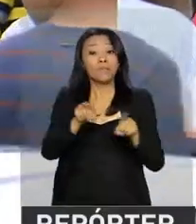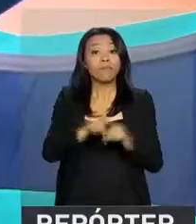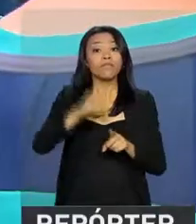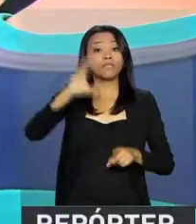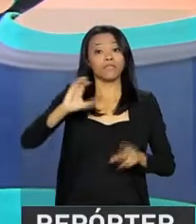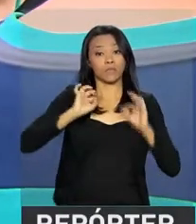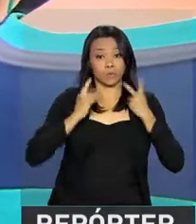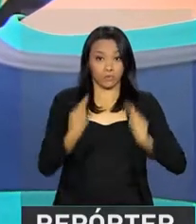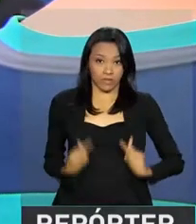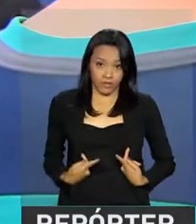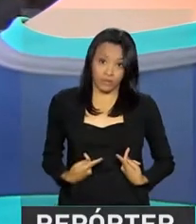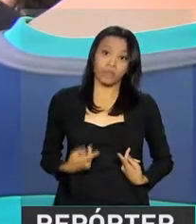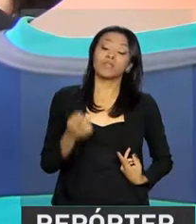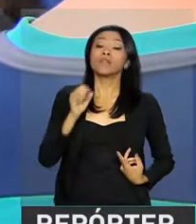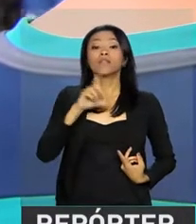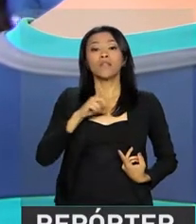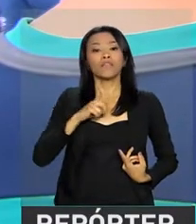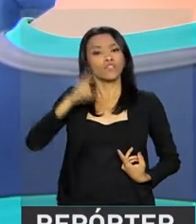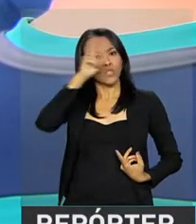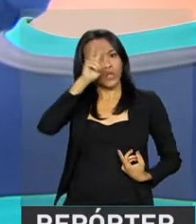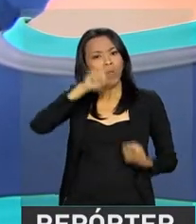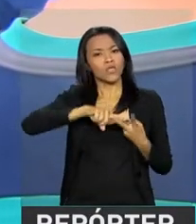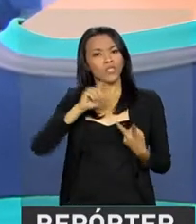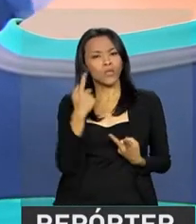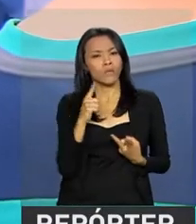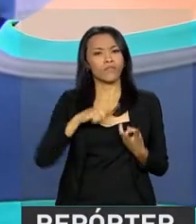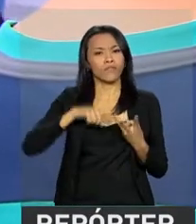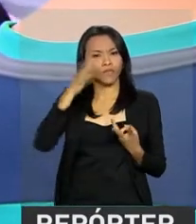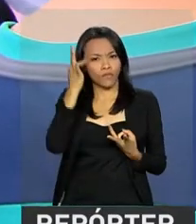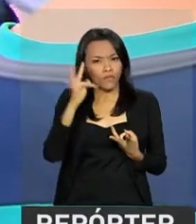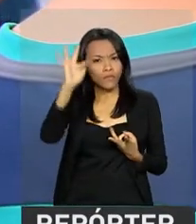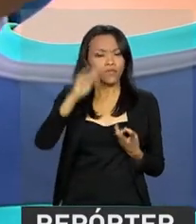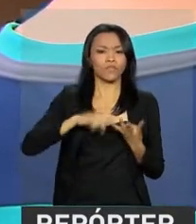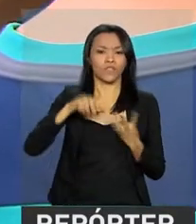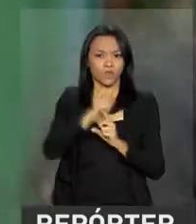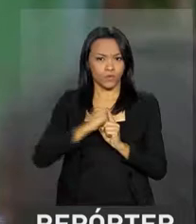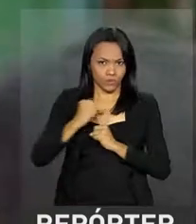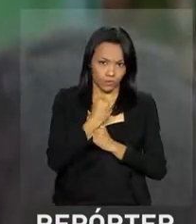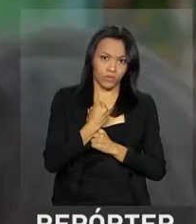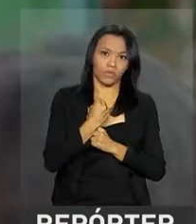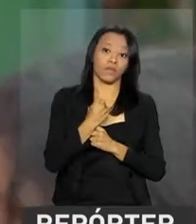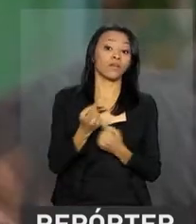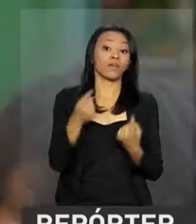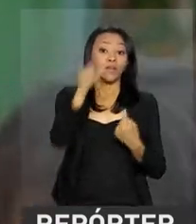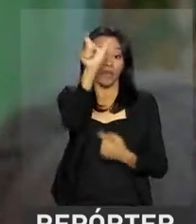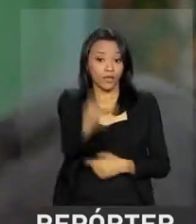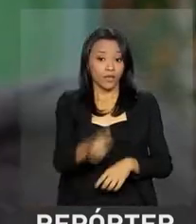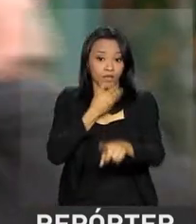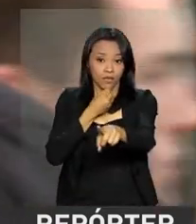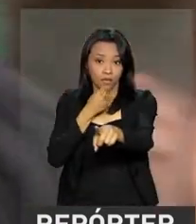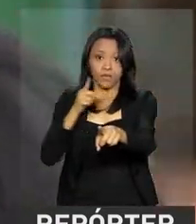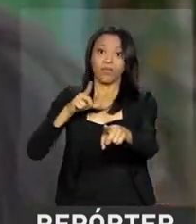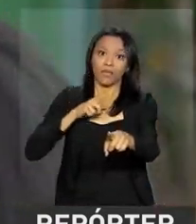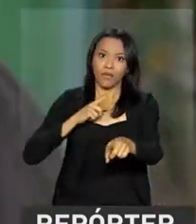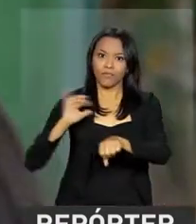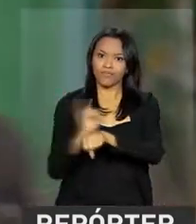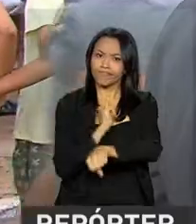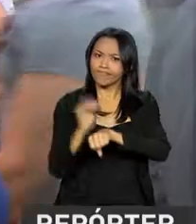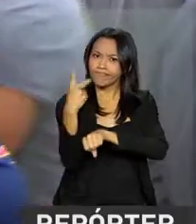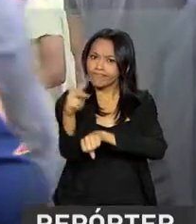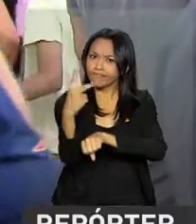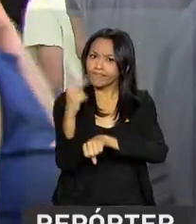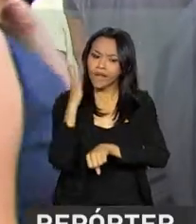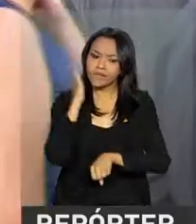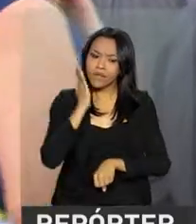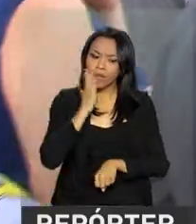humanas, que reúne questões de história, geografia, filosofia e sociologia. Douglas diz que segue uma estratégia